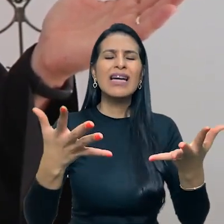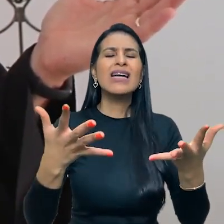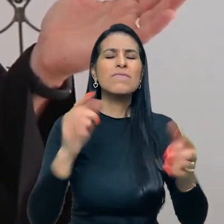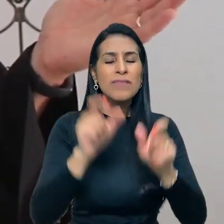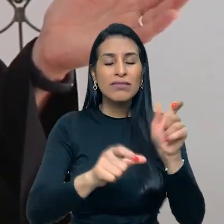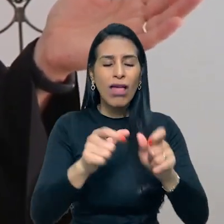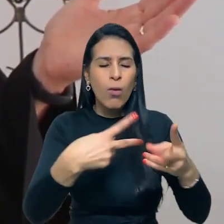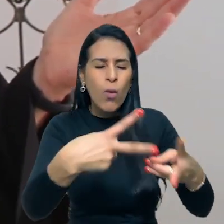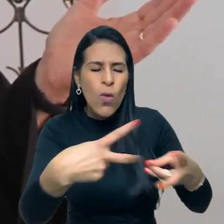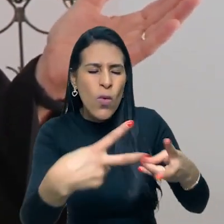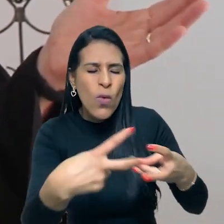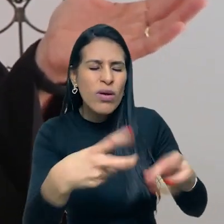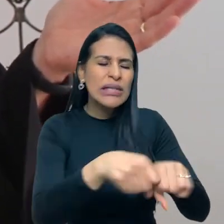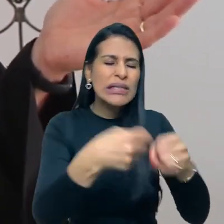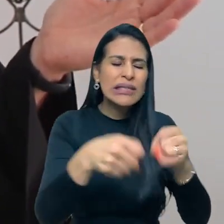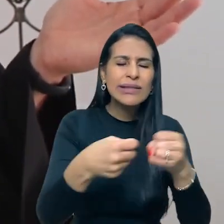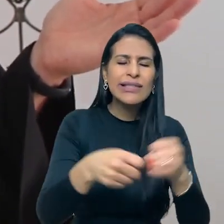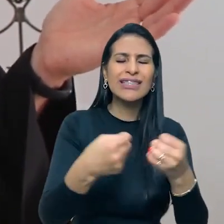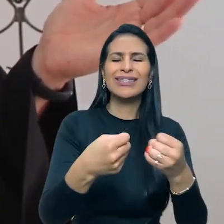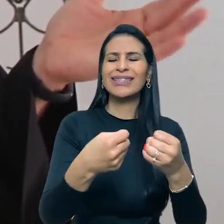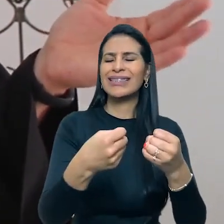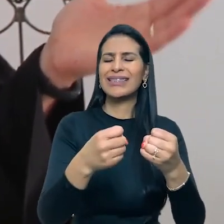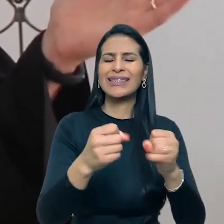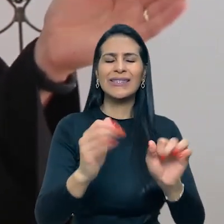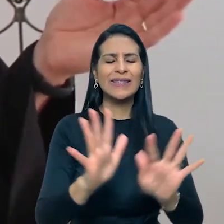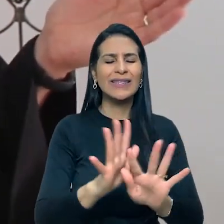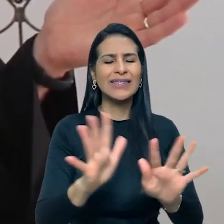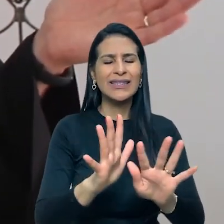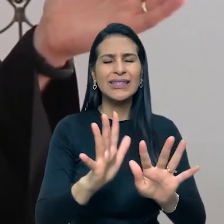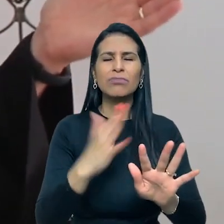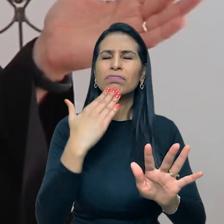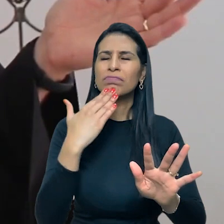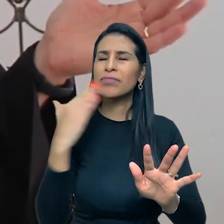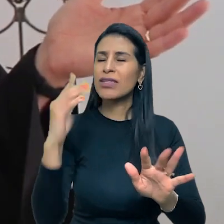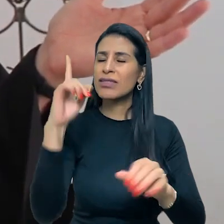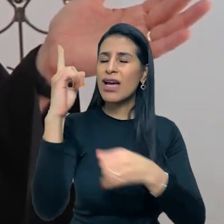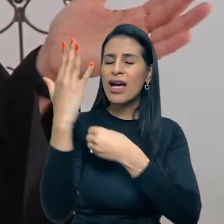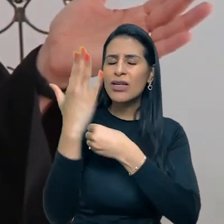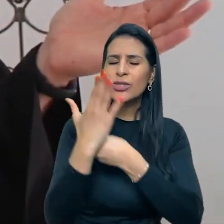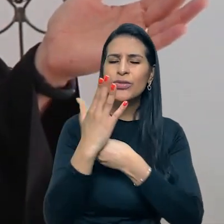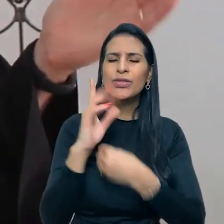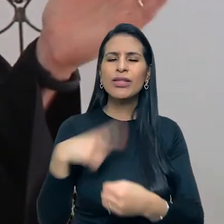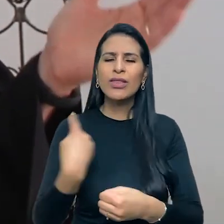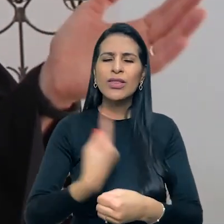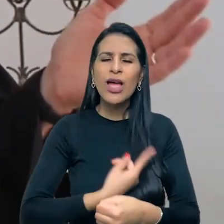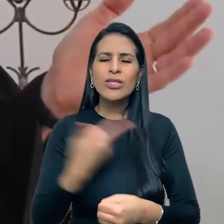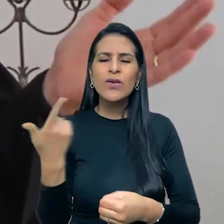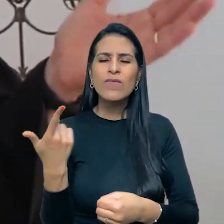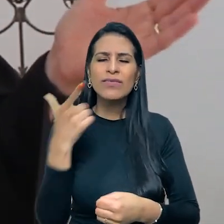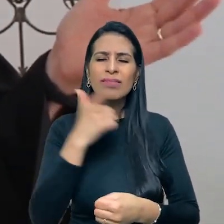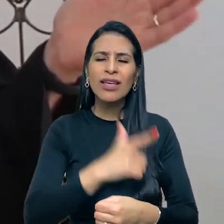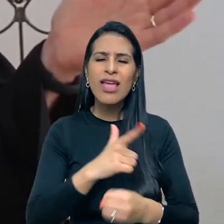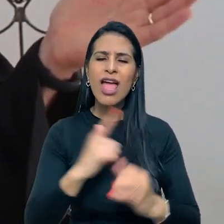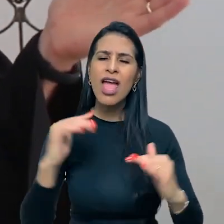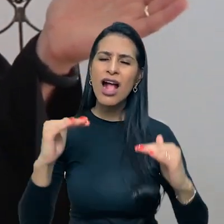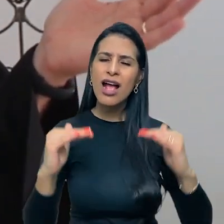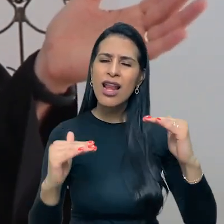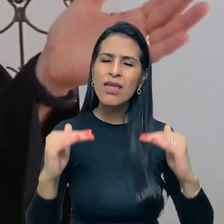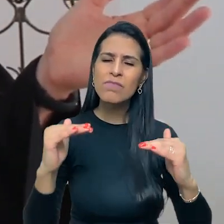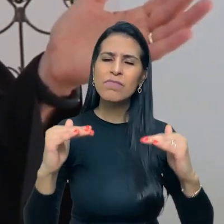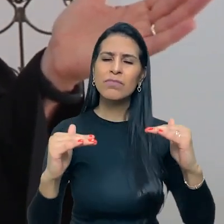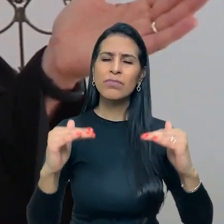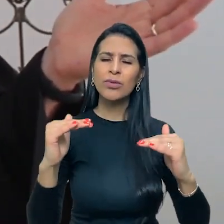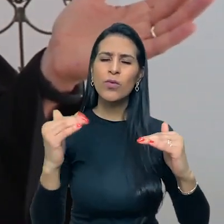humanas. Ajude-nos a encontrar o equilíbrio necessário para usufruir dos dons